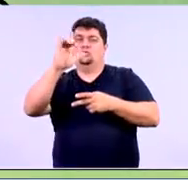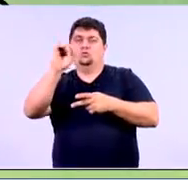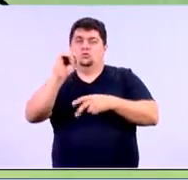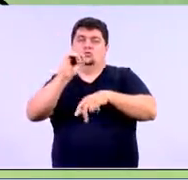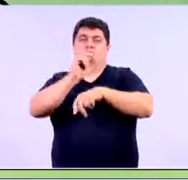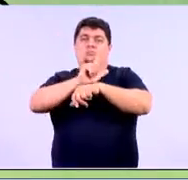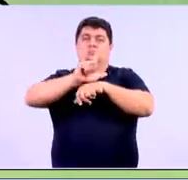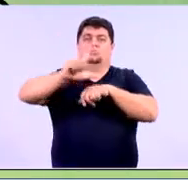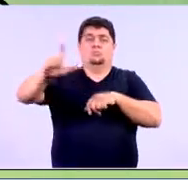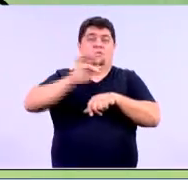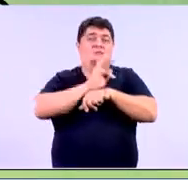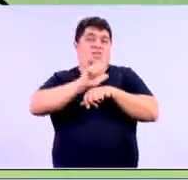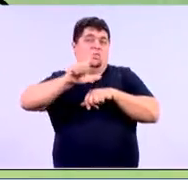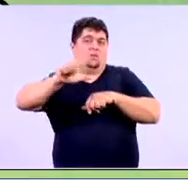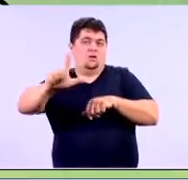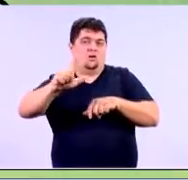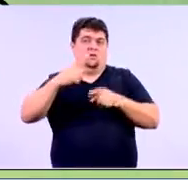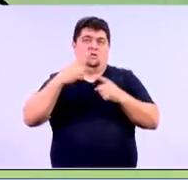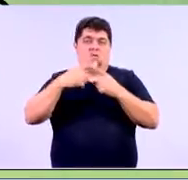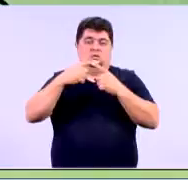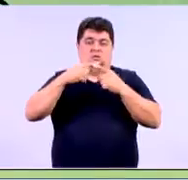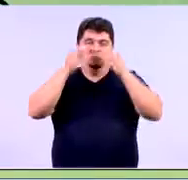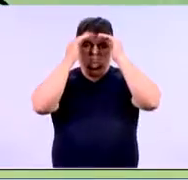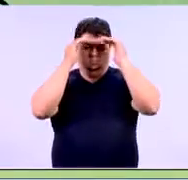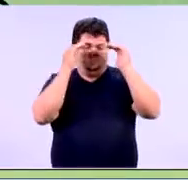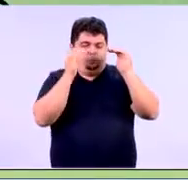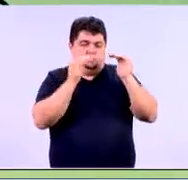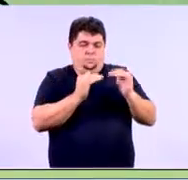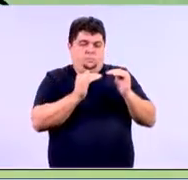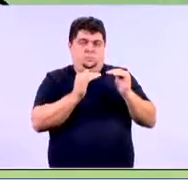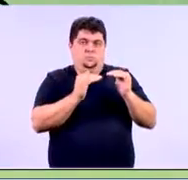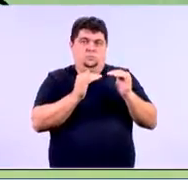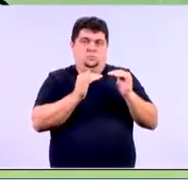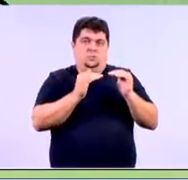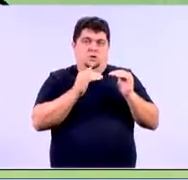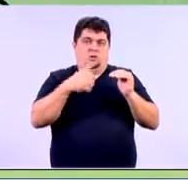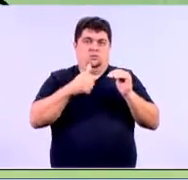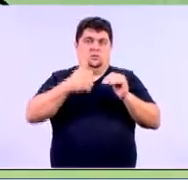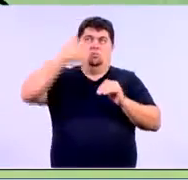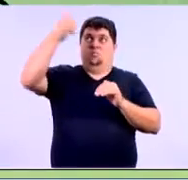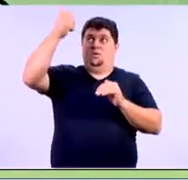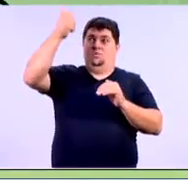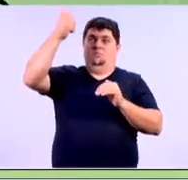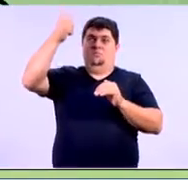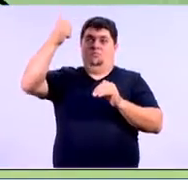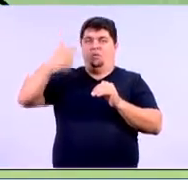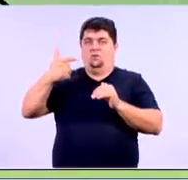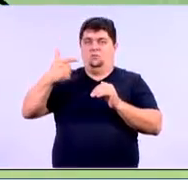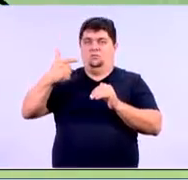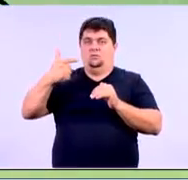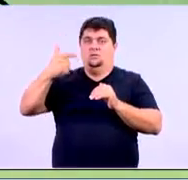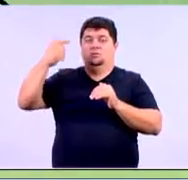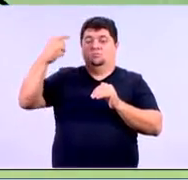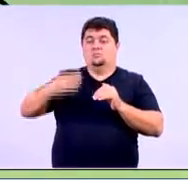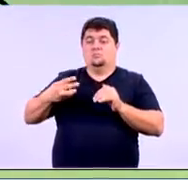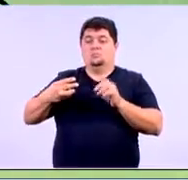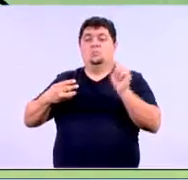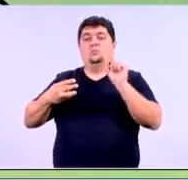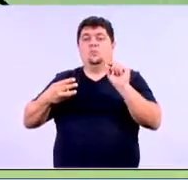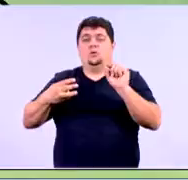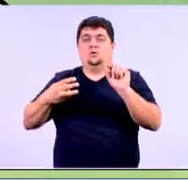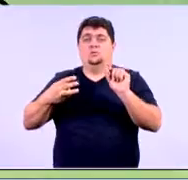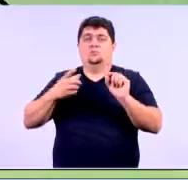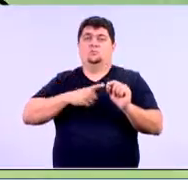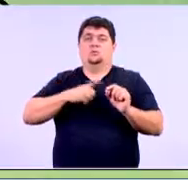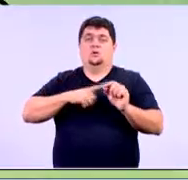que ele só será respeitado uma vez que é respeitado a Constituição. E após isso, temos logo